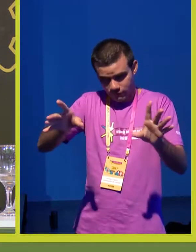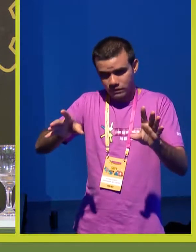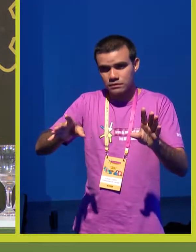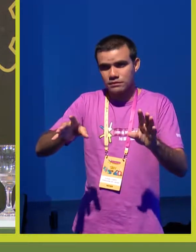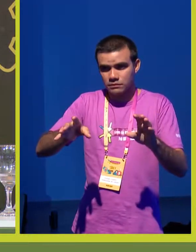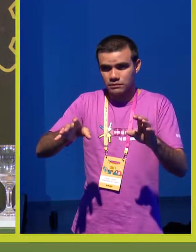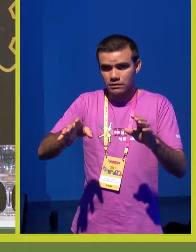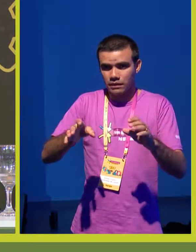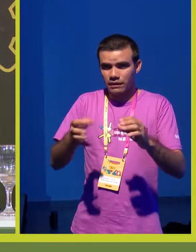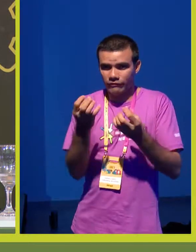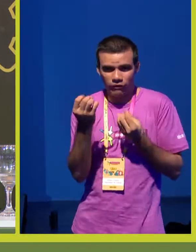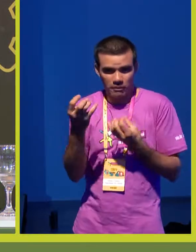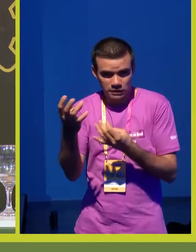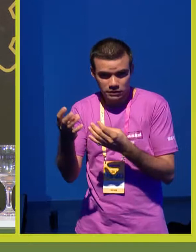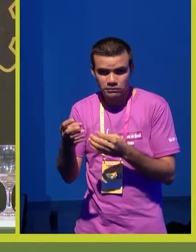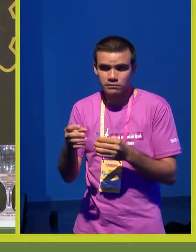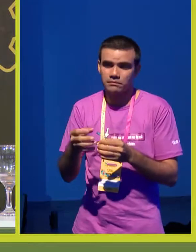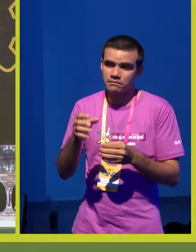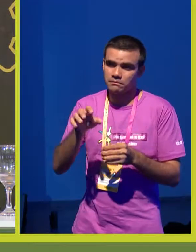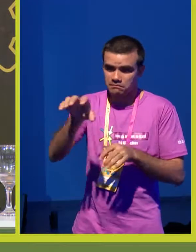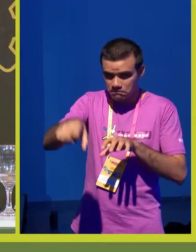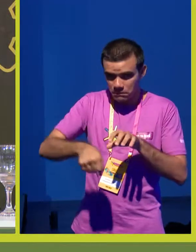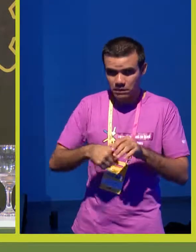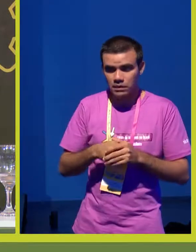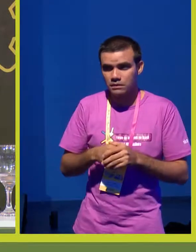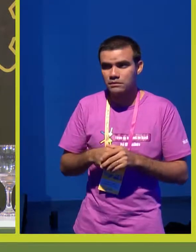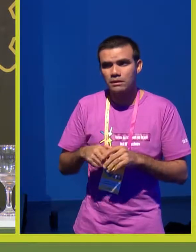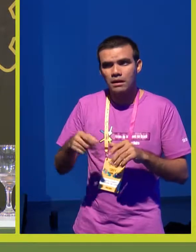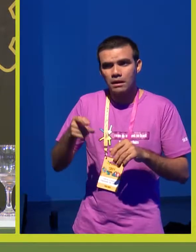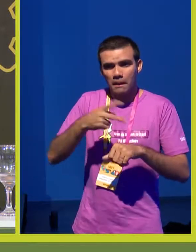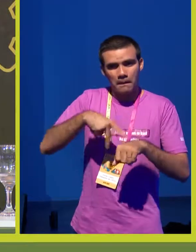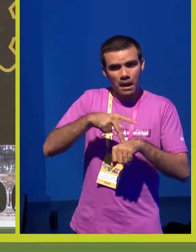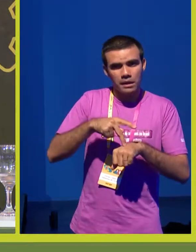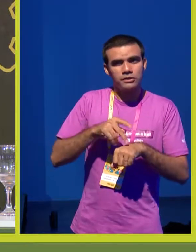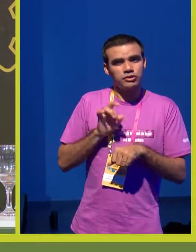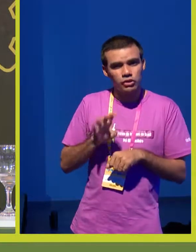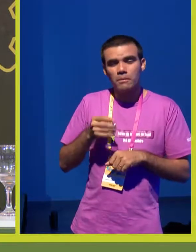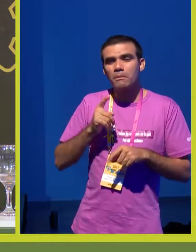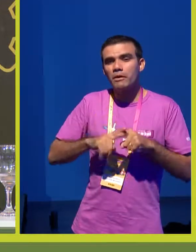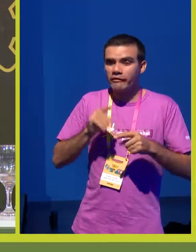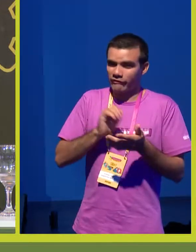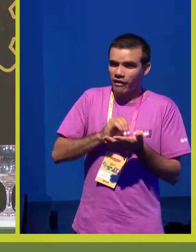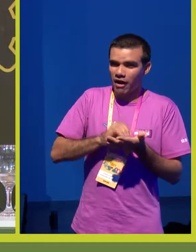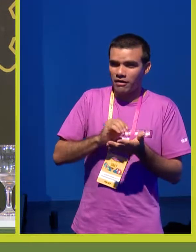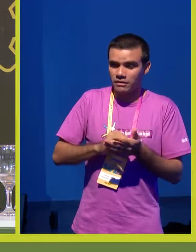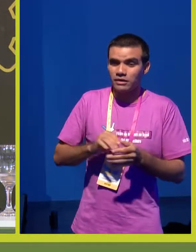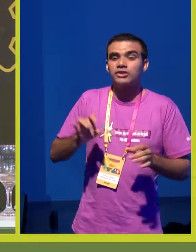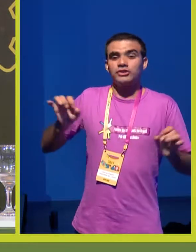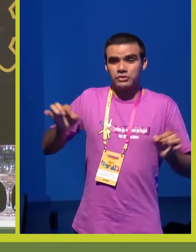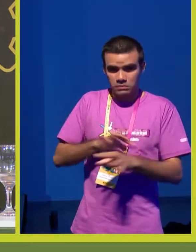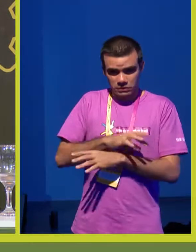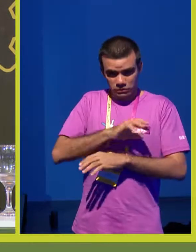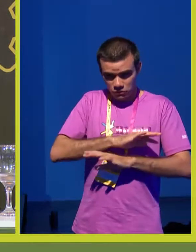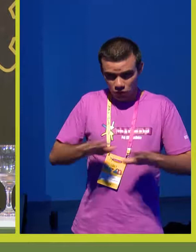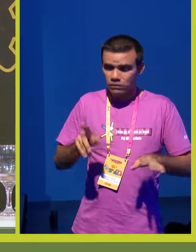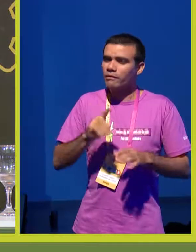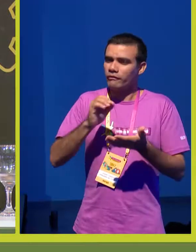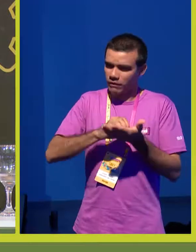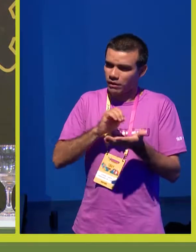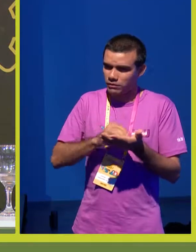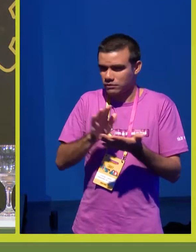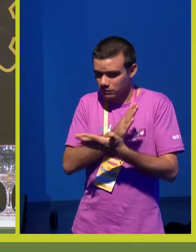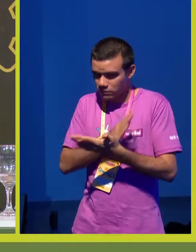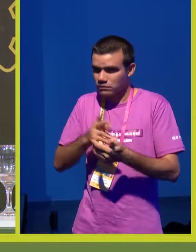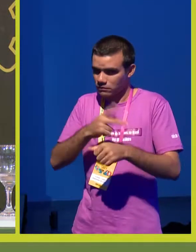os metadados. Eu estou falando só esses países porque eu ainda não terminei a pesquisa, não quer dizer que são só esses países, mas eu ainda estou,